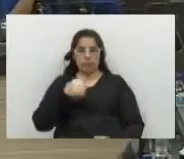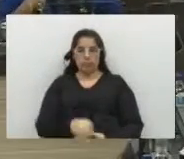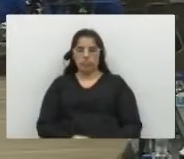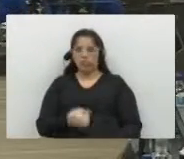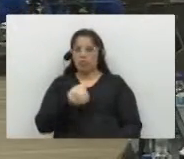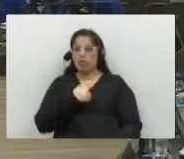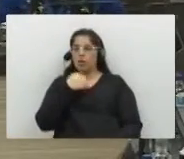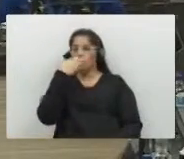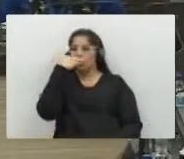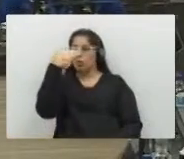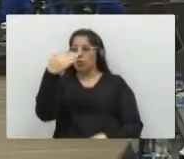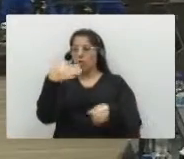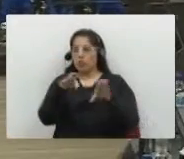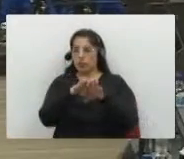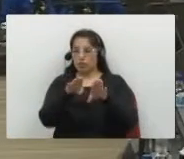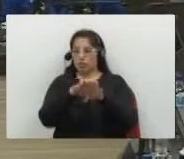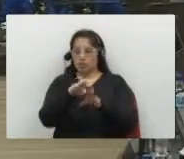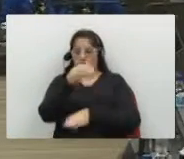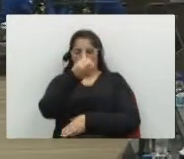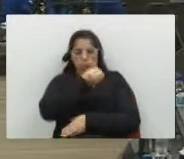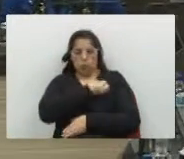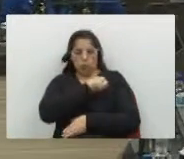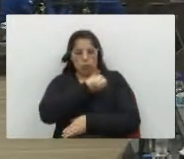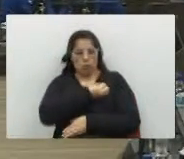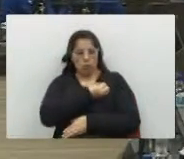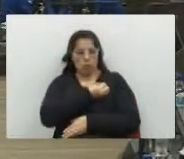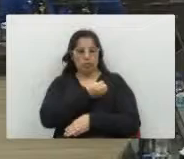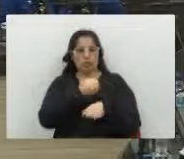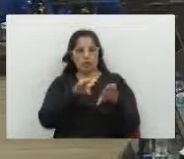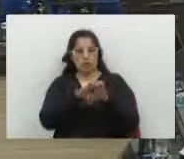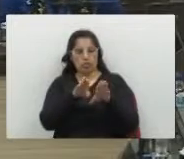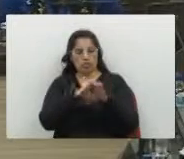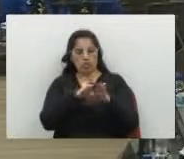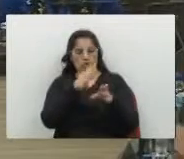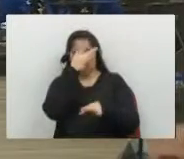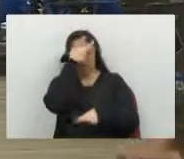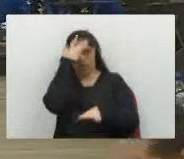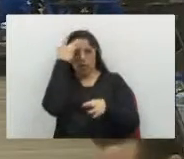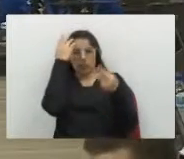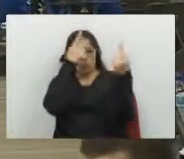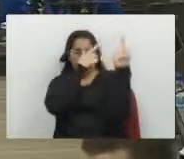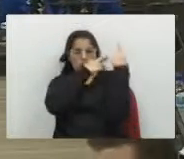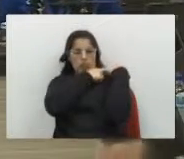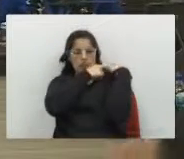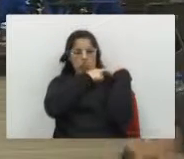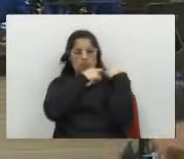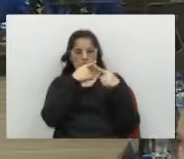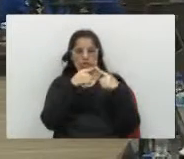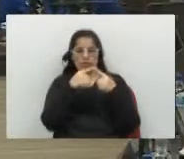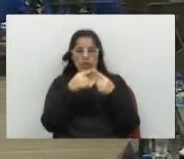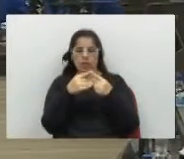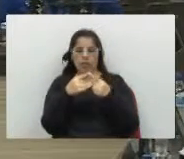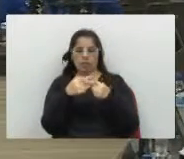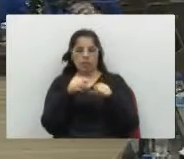um requerimento para que seja lido o número do requerimento e o autor para a agilidade dos trabalhos, visto que há mais de 40